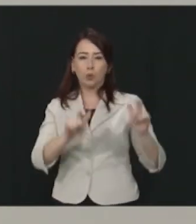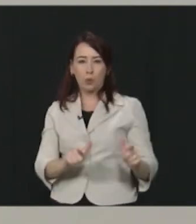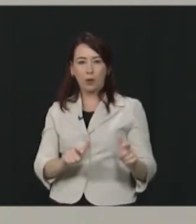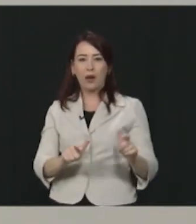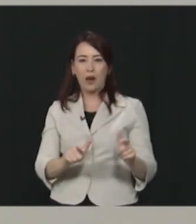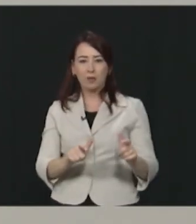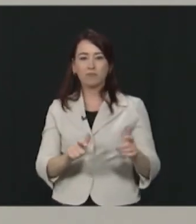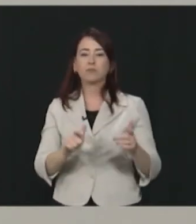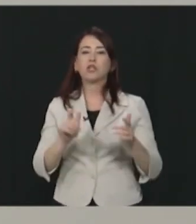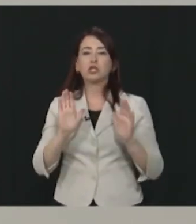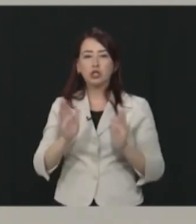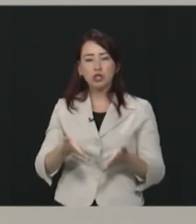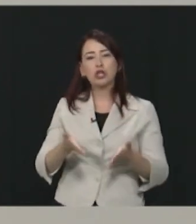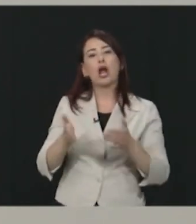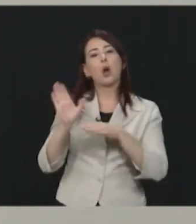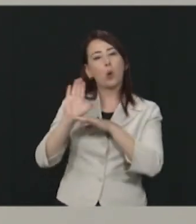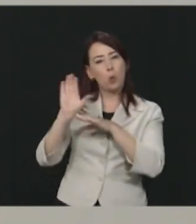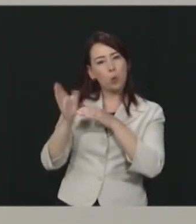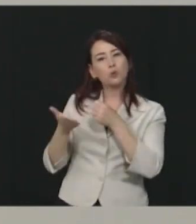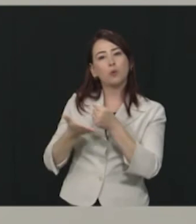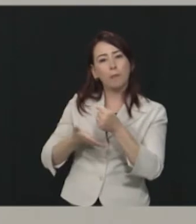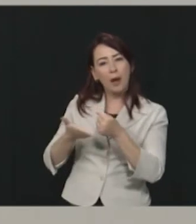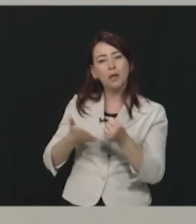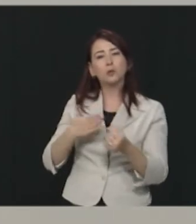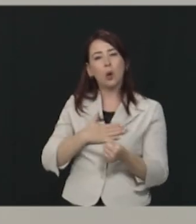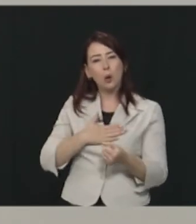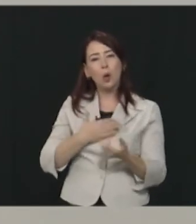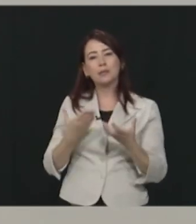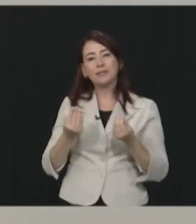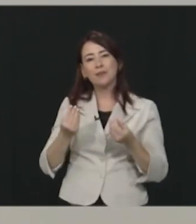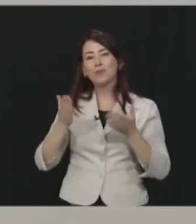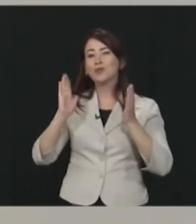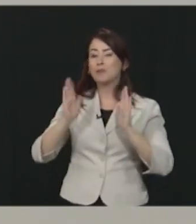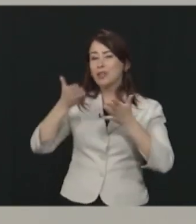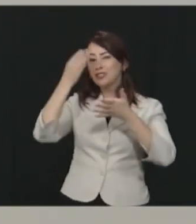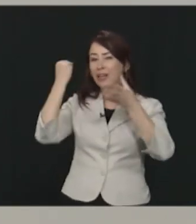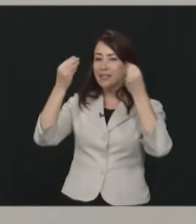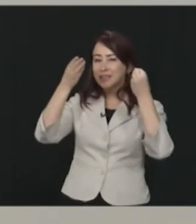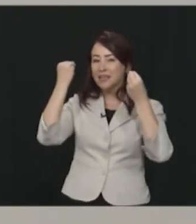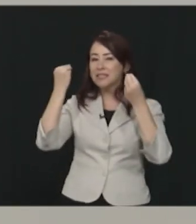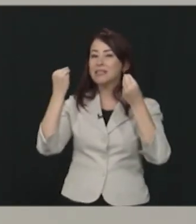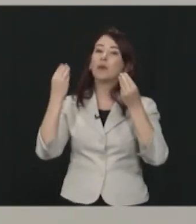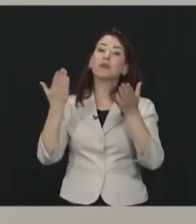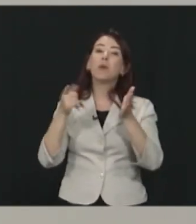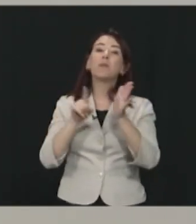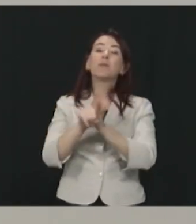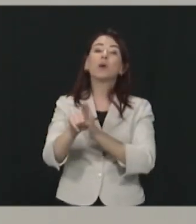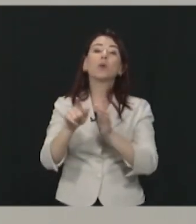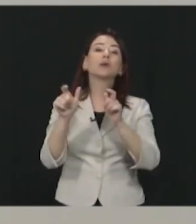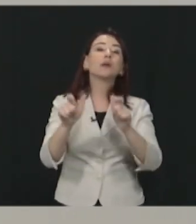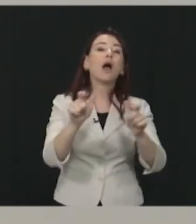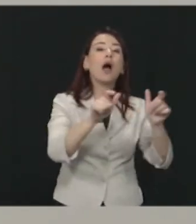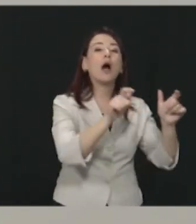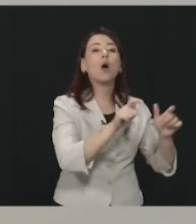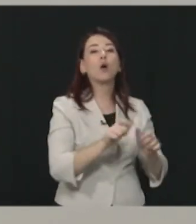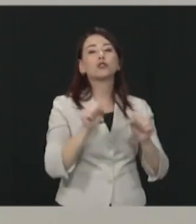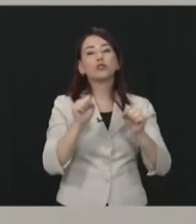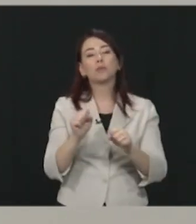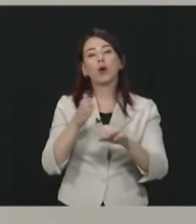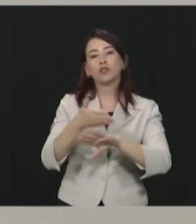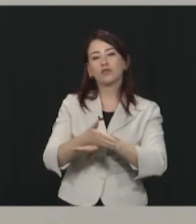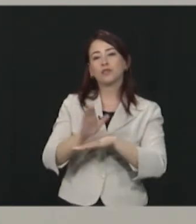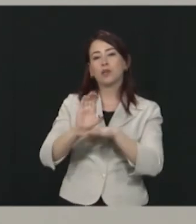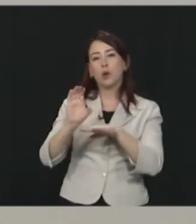Já fiz o curso básico, gosto muito, mas já esqueci muitas coisas e queria sugestões de onde posso cursar o básico